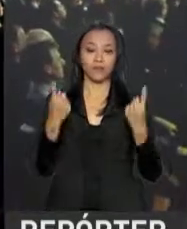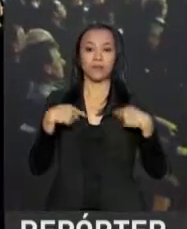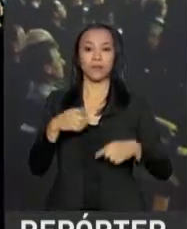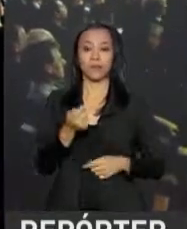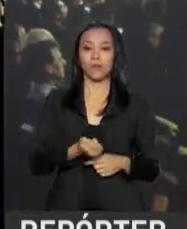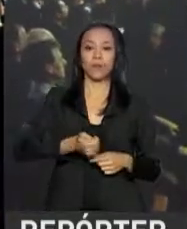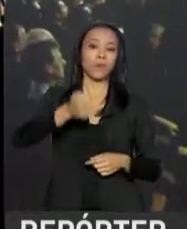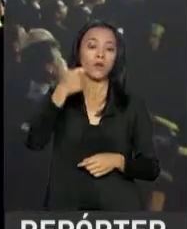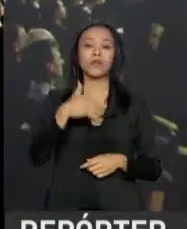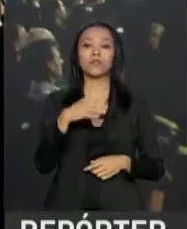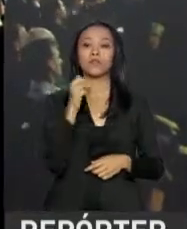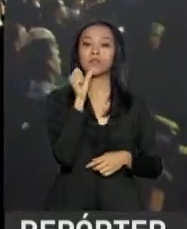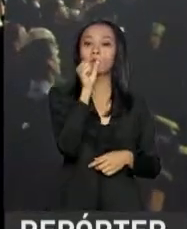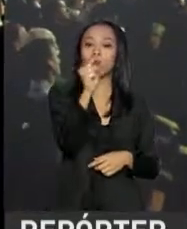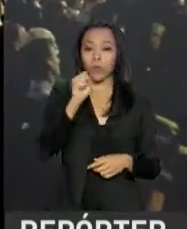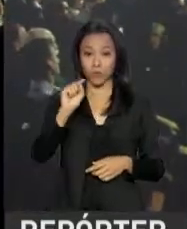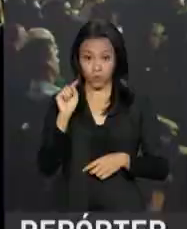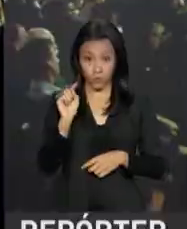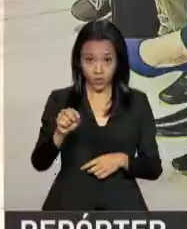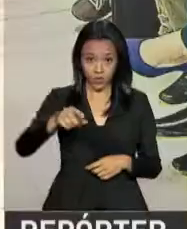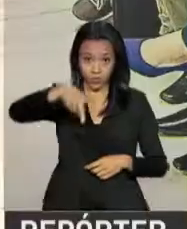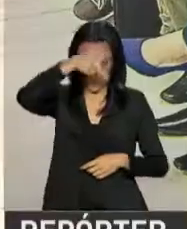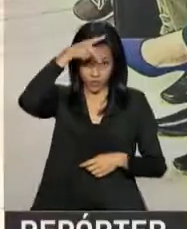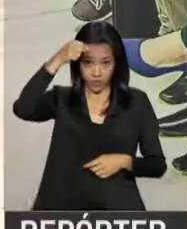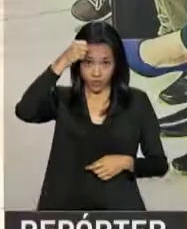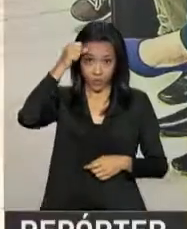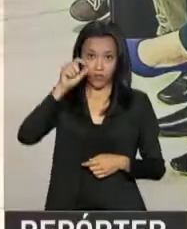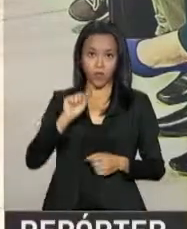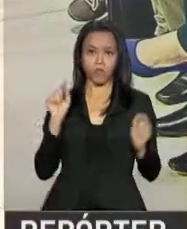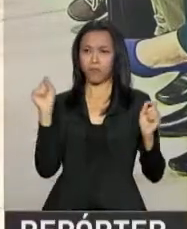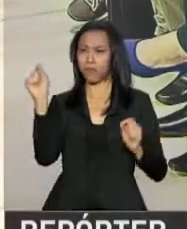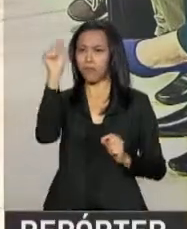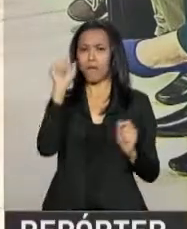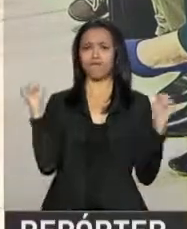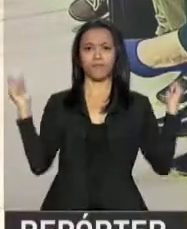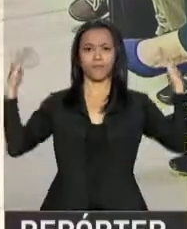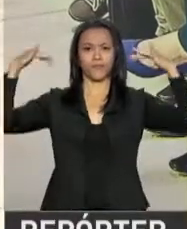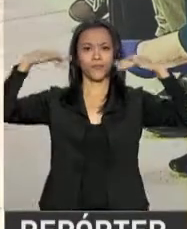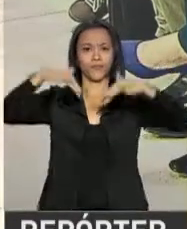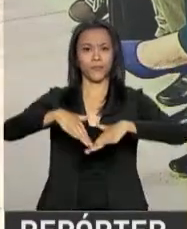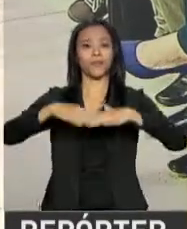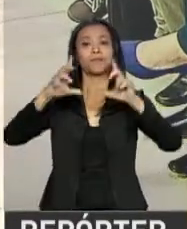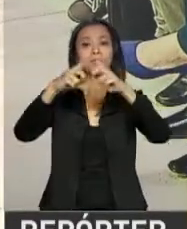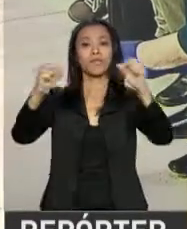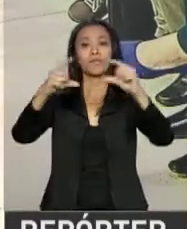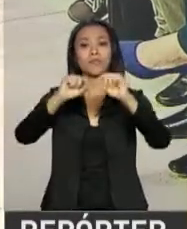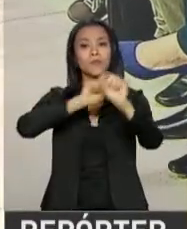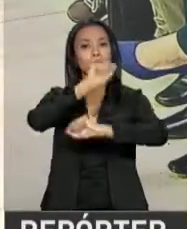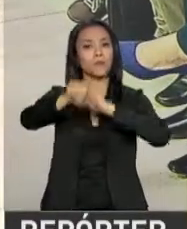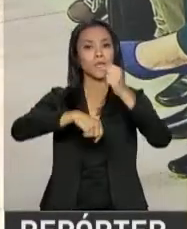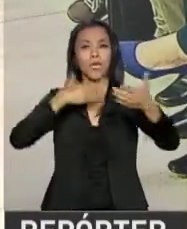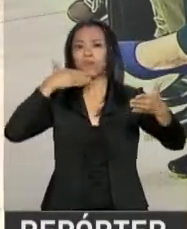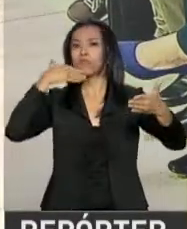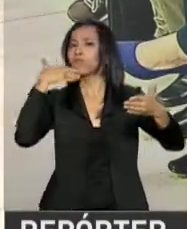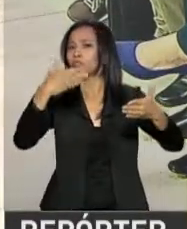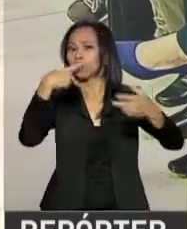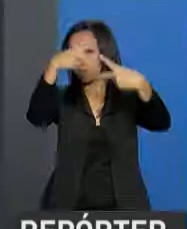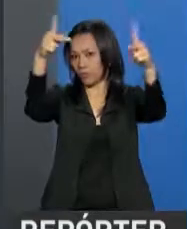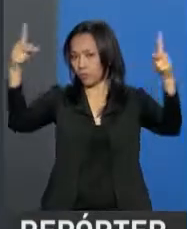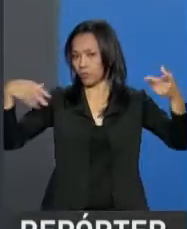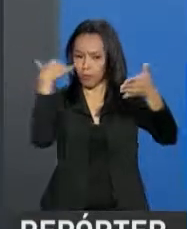8 mil prefeitos e representantes manhã se pais estão reunidos na capital do país para trazer as demandas de suas